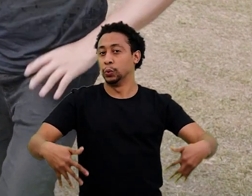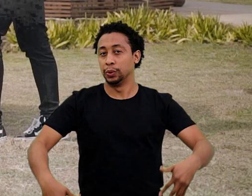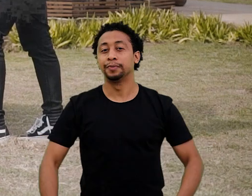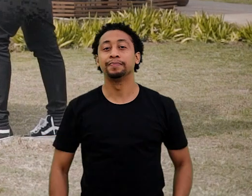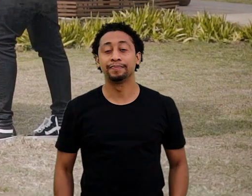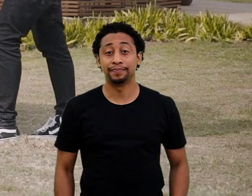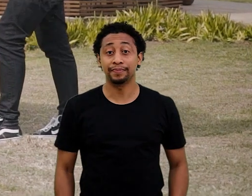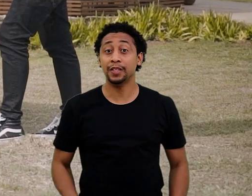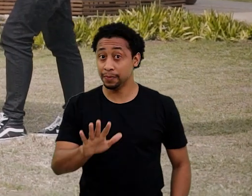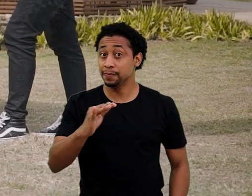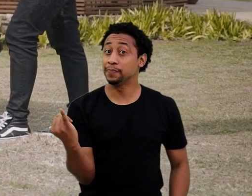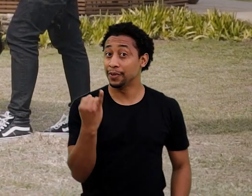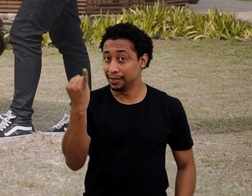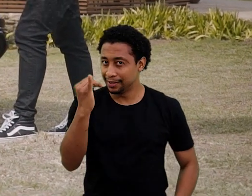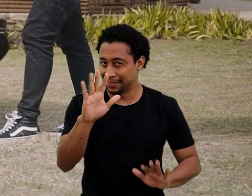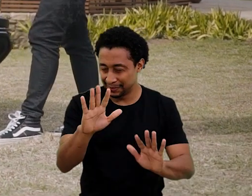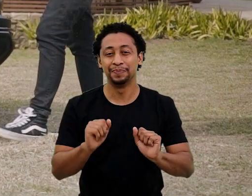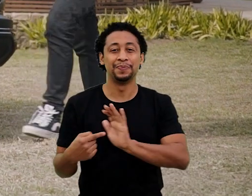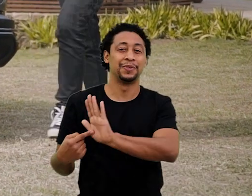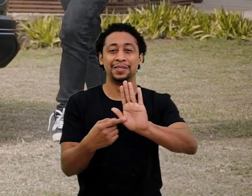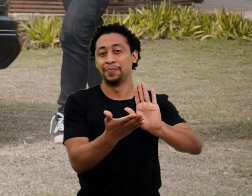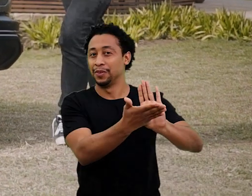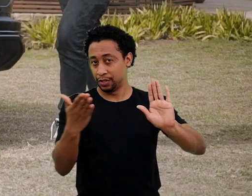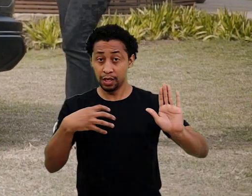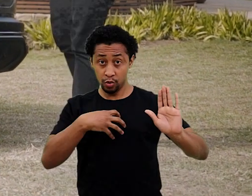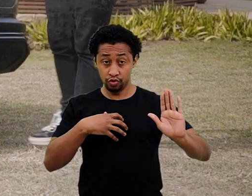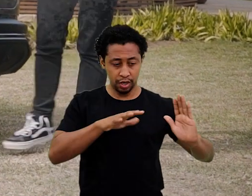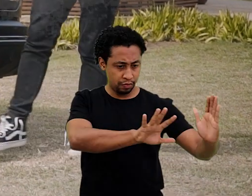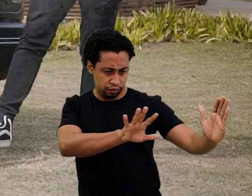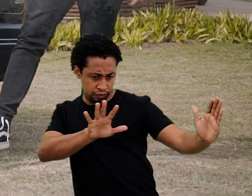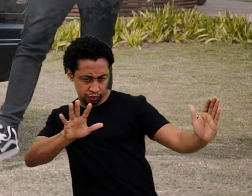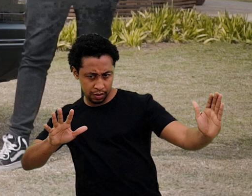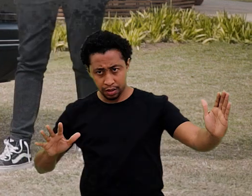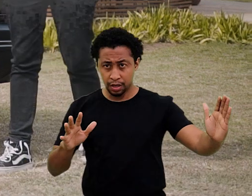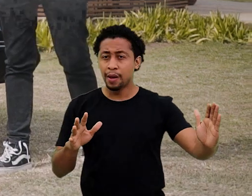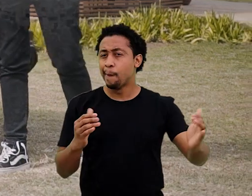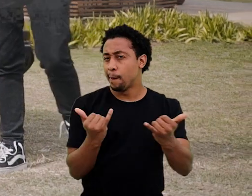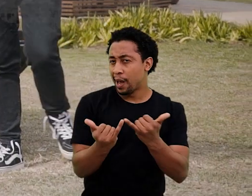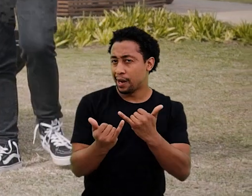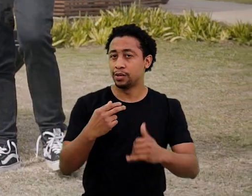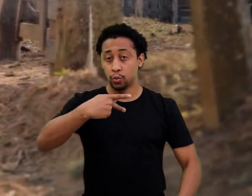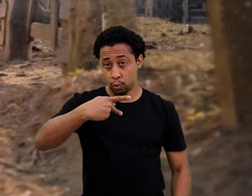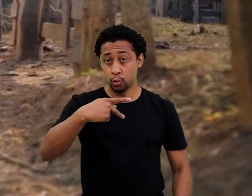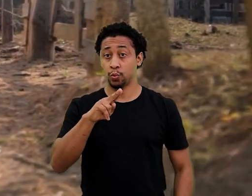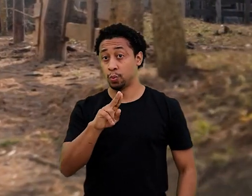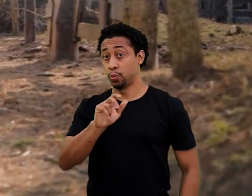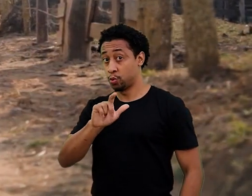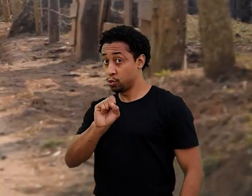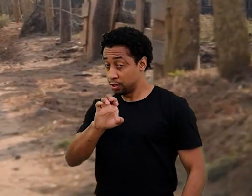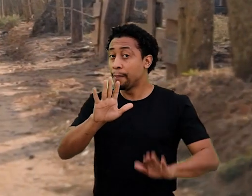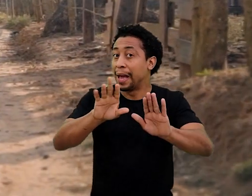porta-malas. Aliás, vale fazer uma observação que a plataforma do Pulse, desse veículo, em consequência, não é a do Argo, tá, gente? Essa daqui